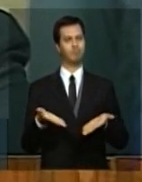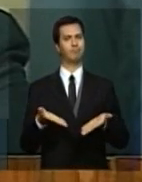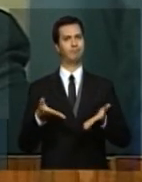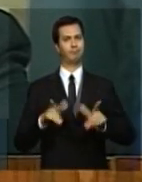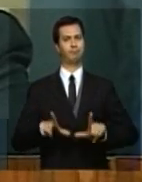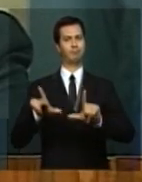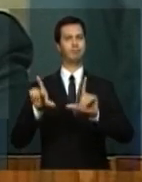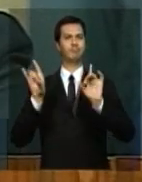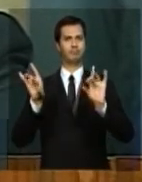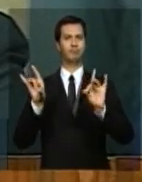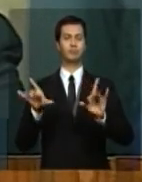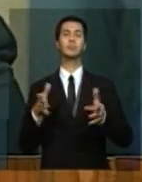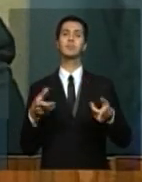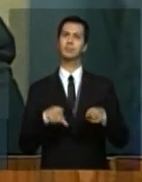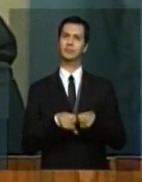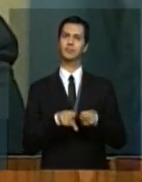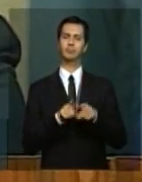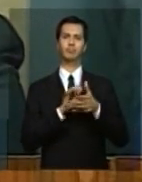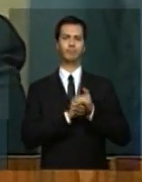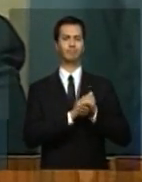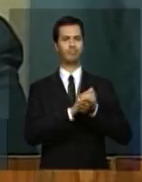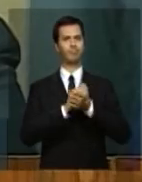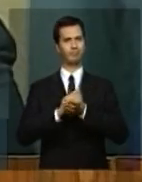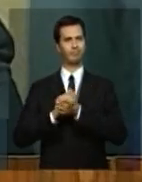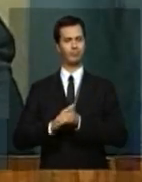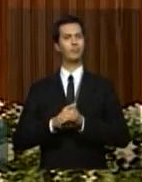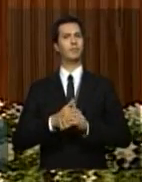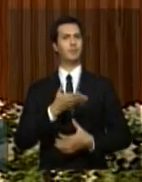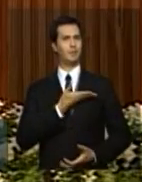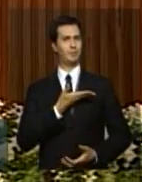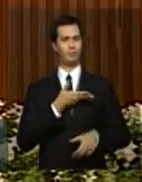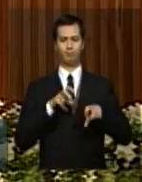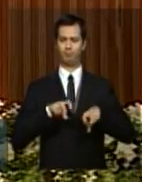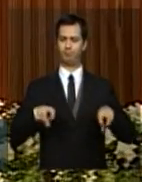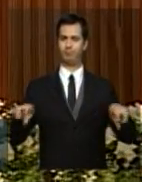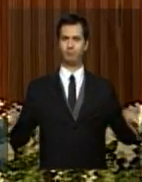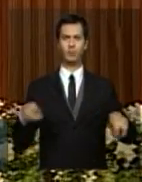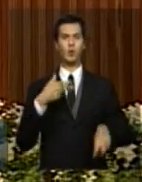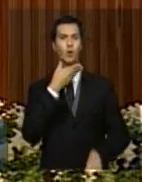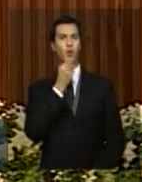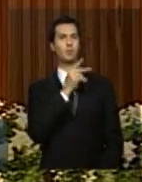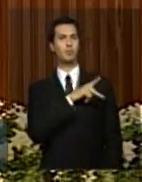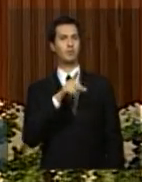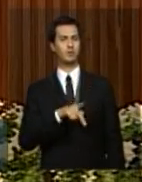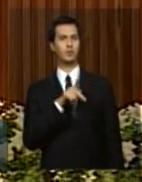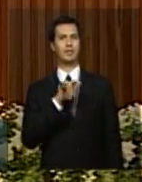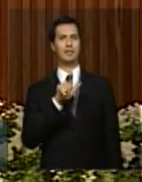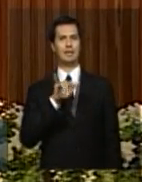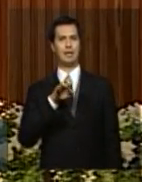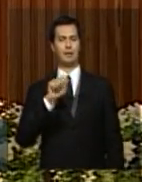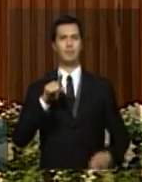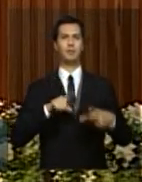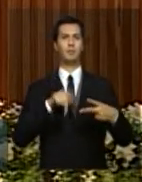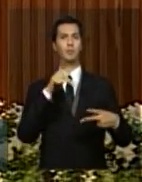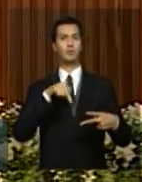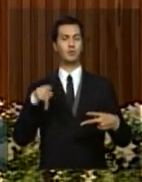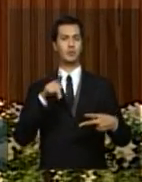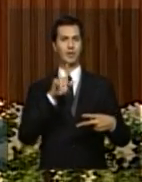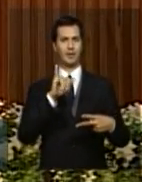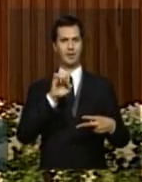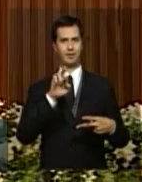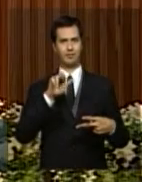cumprimento as minhas colegas e meu colega da mesa Professor Guilherme Sales Melo professora Érica